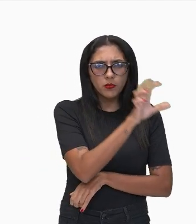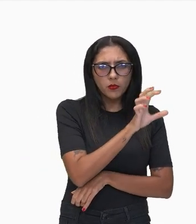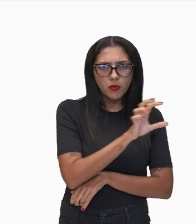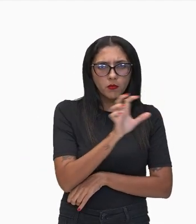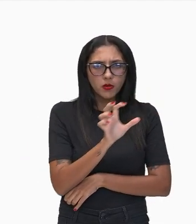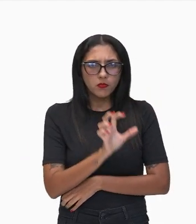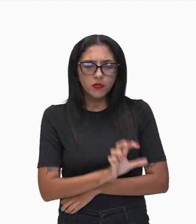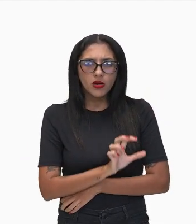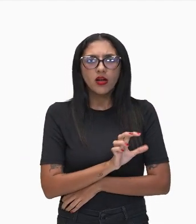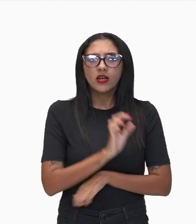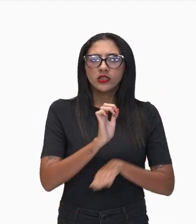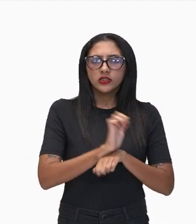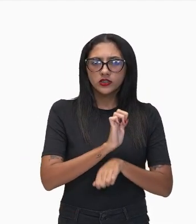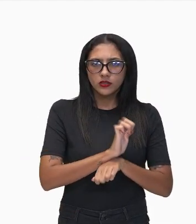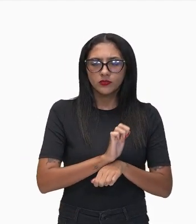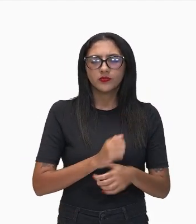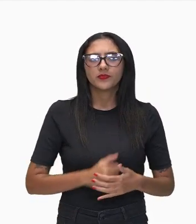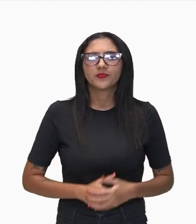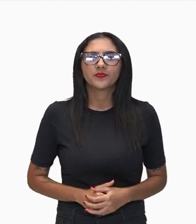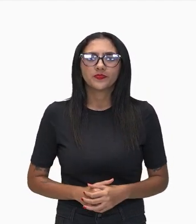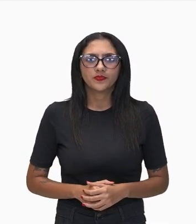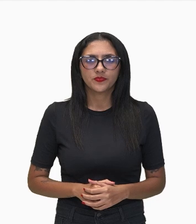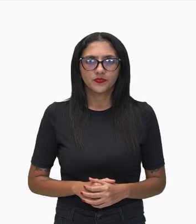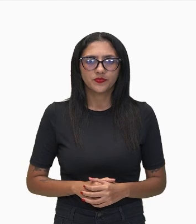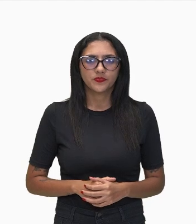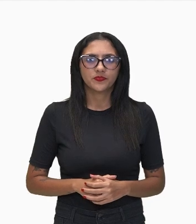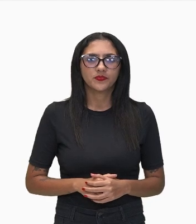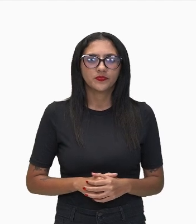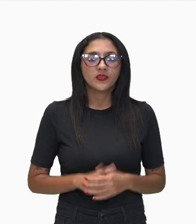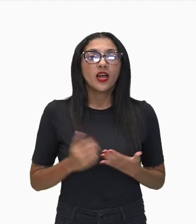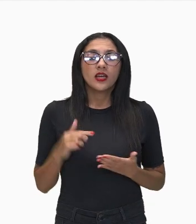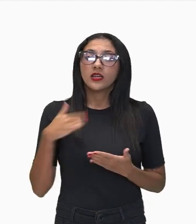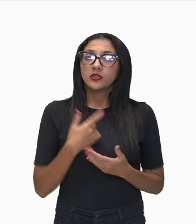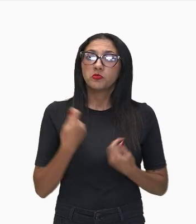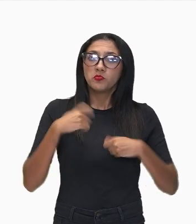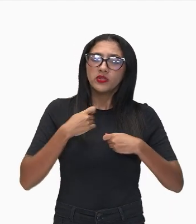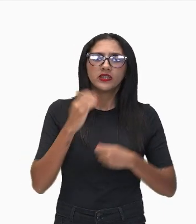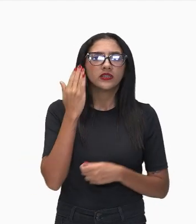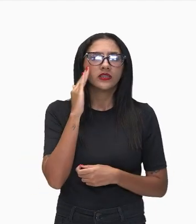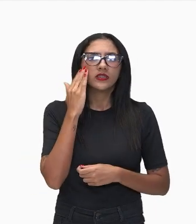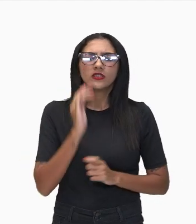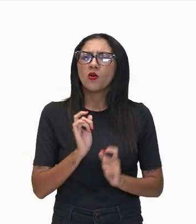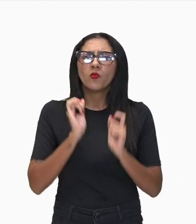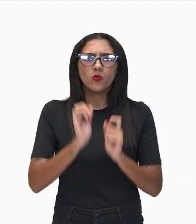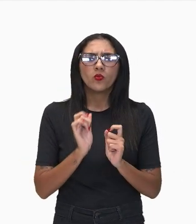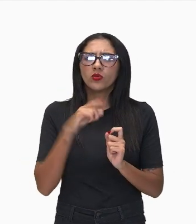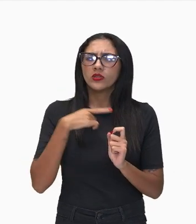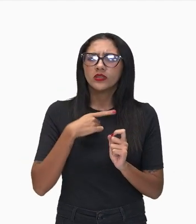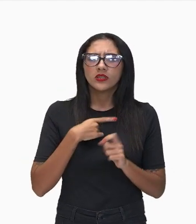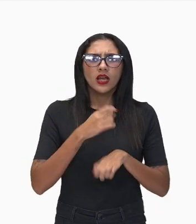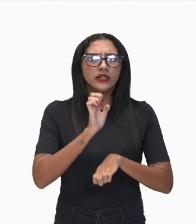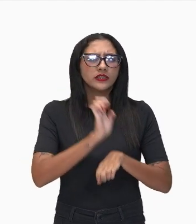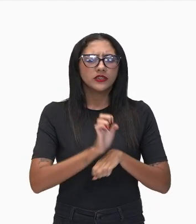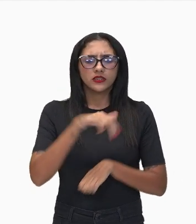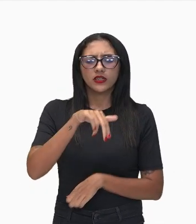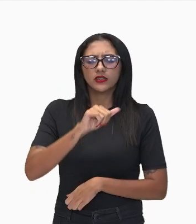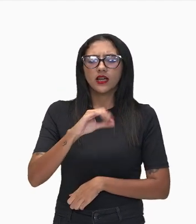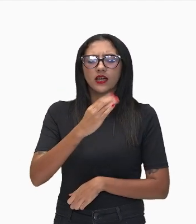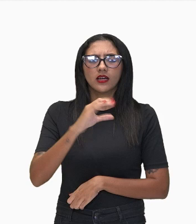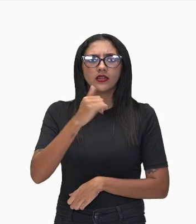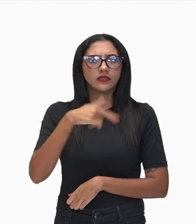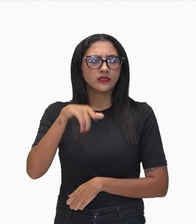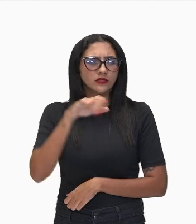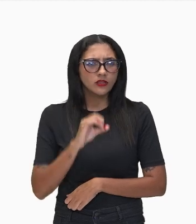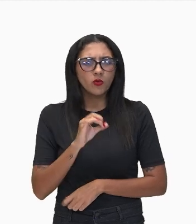no campo internacional. E aí a gente precisa entender o que é um Estado-nação. Então, na